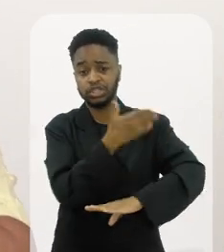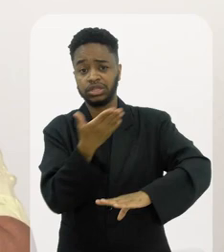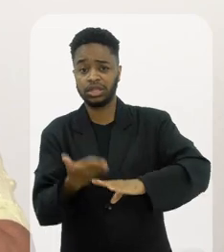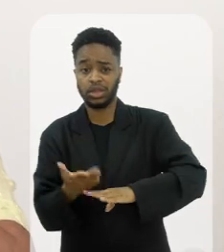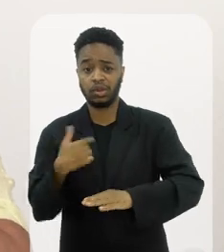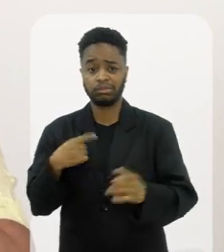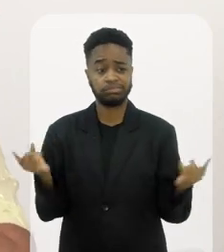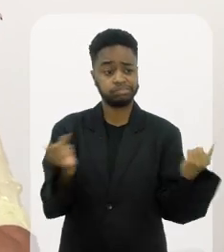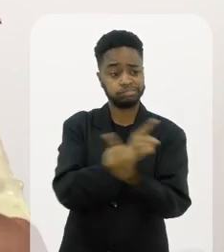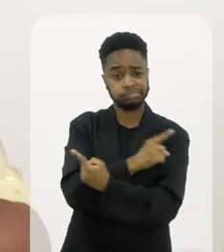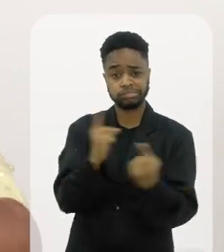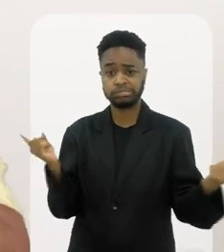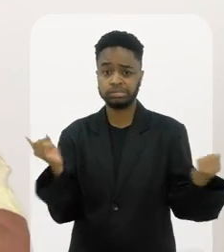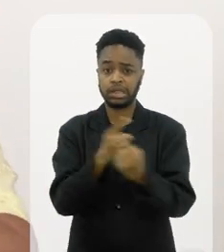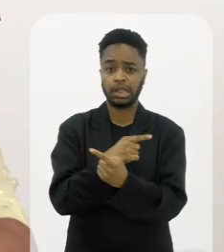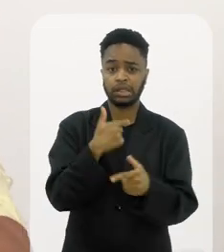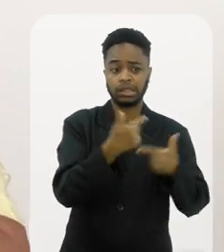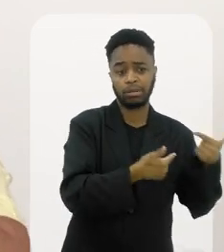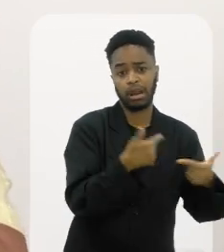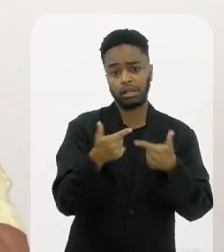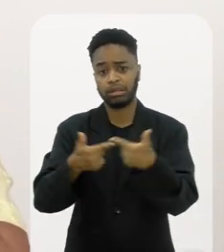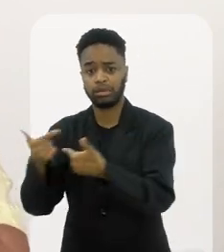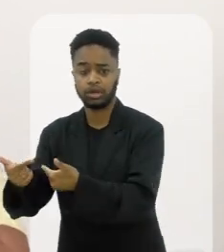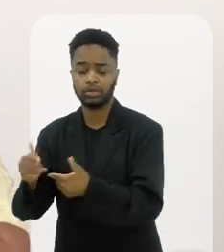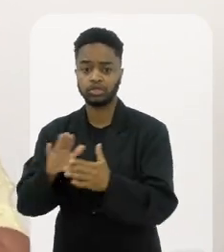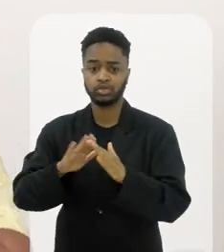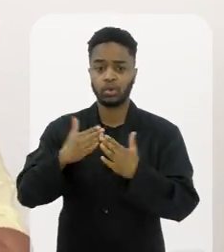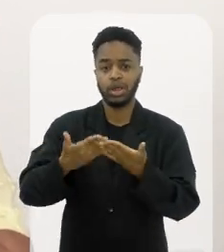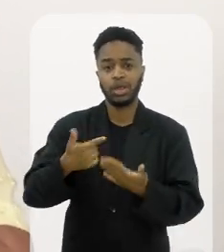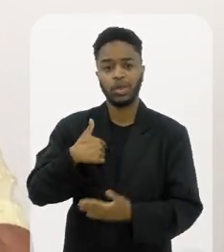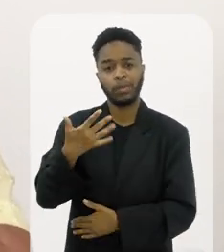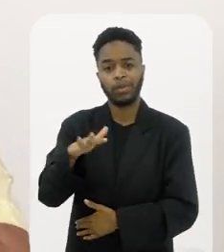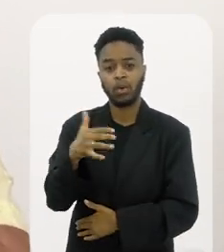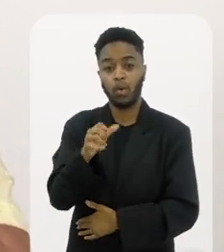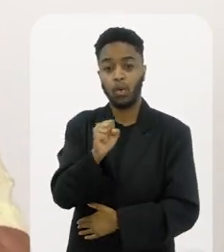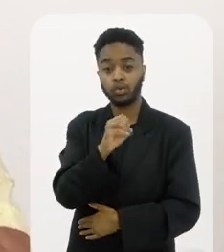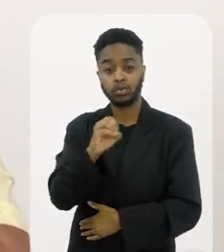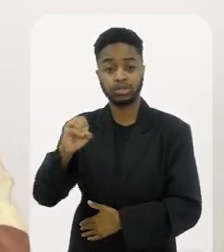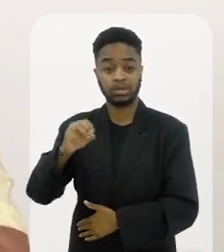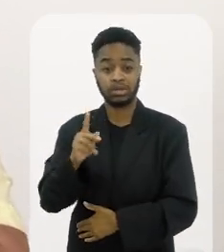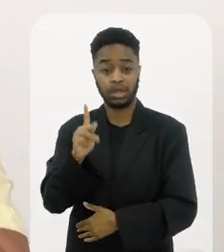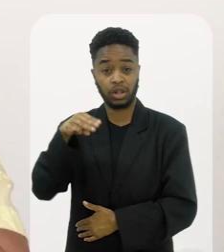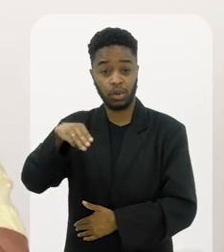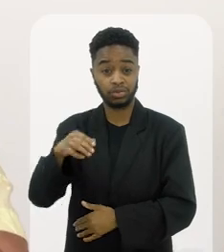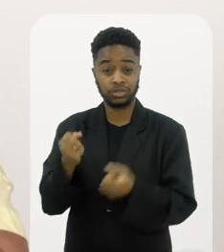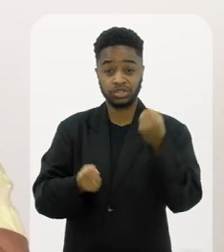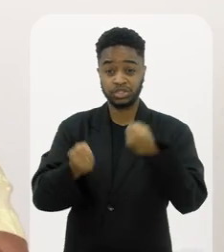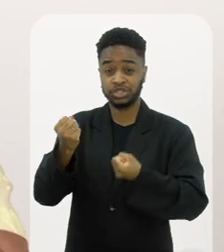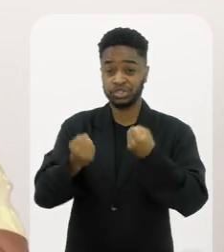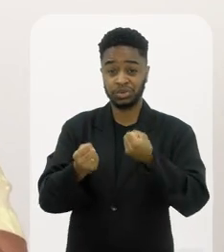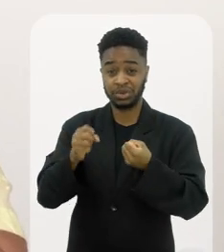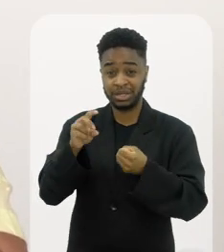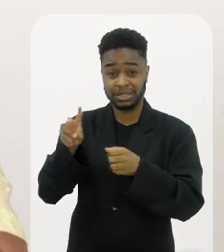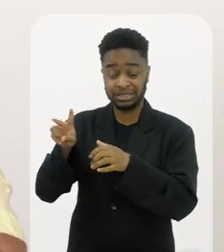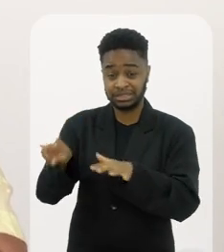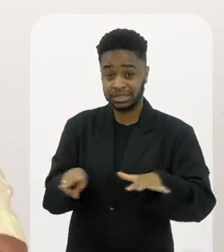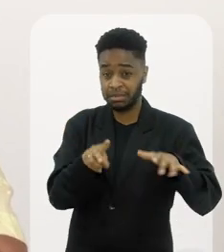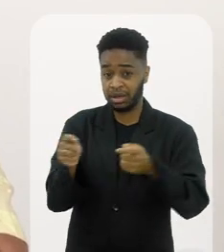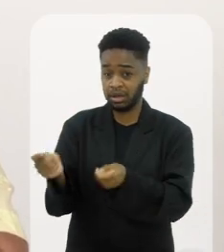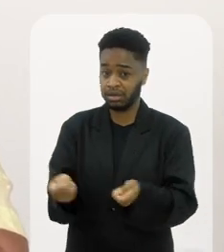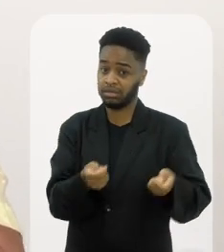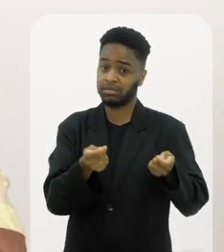em sala, mas para me deslocar entre as escolas todas que eu trabalhava, eu fazia em média 800 quilômetros dirigindo por